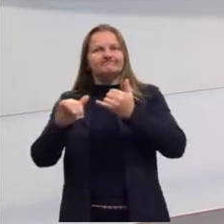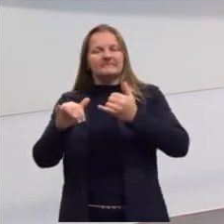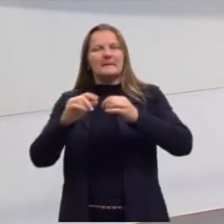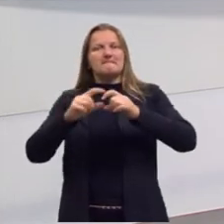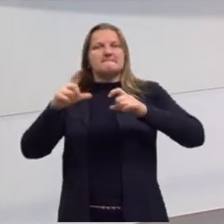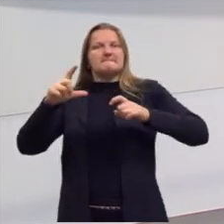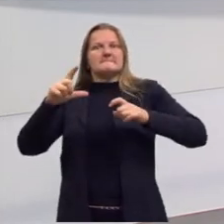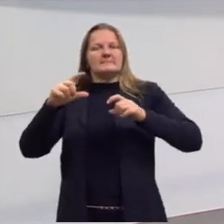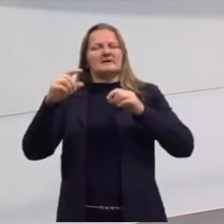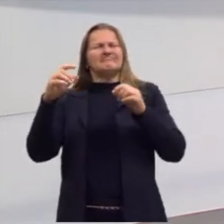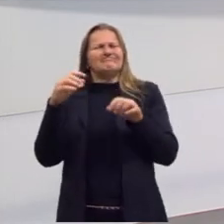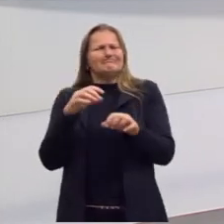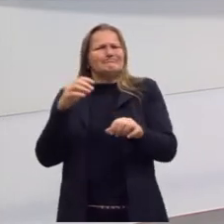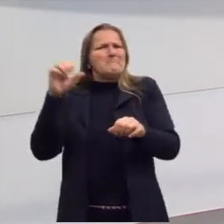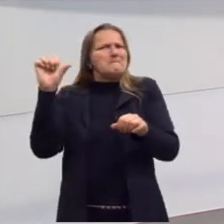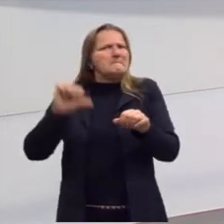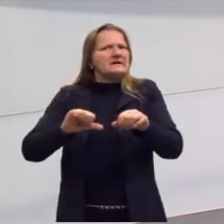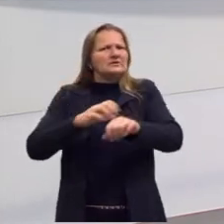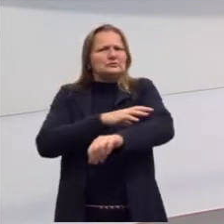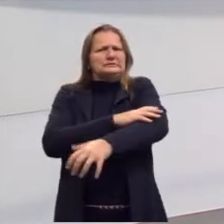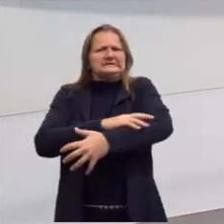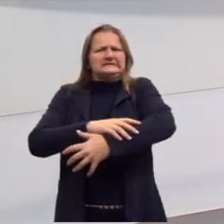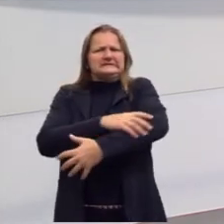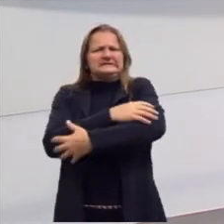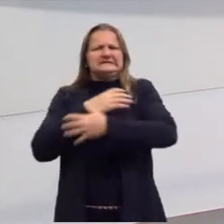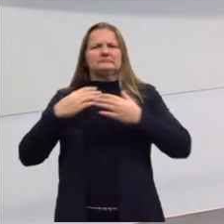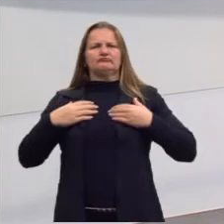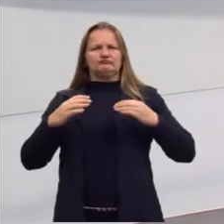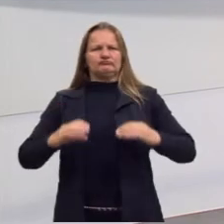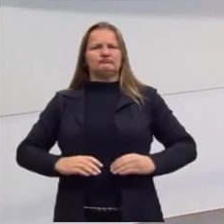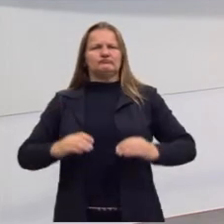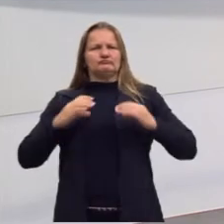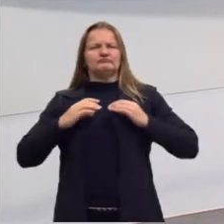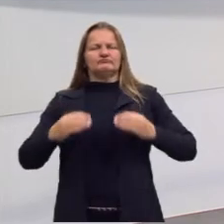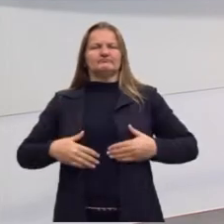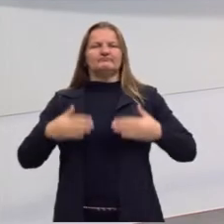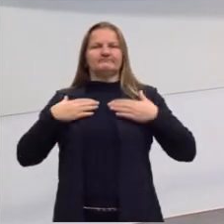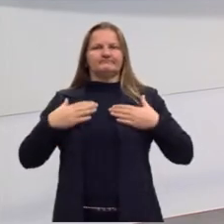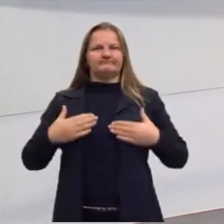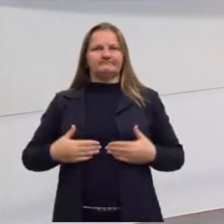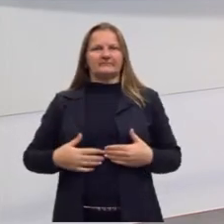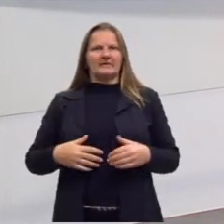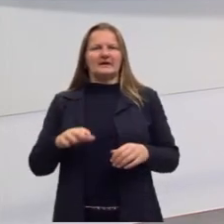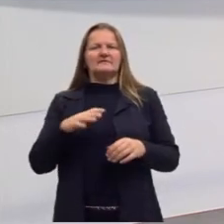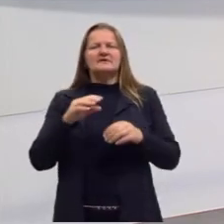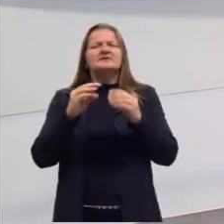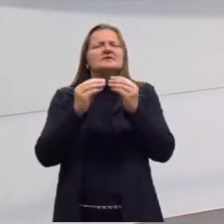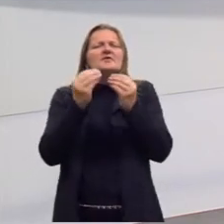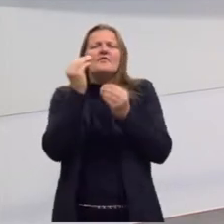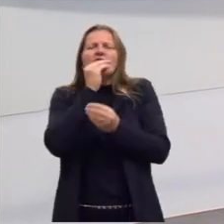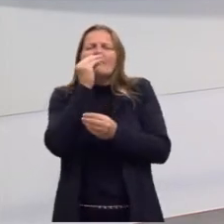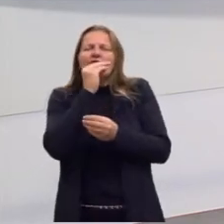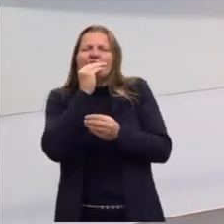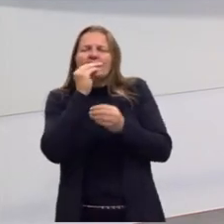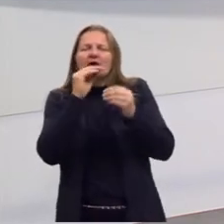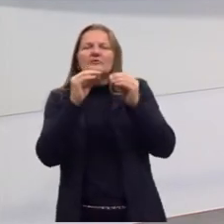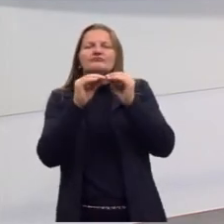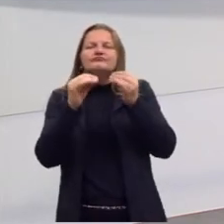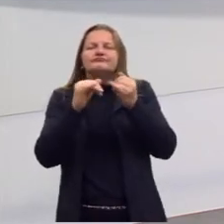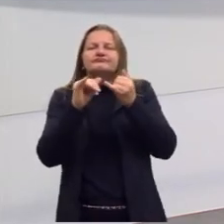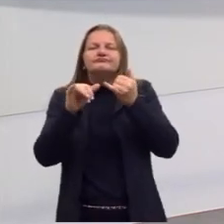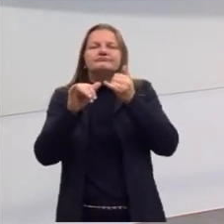mas pode ser né o prejuízo então no nosso corpo Às vezes a gente vai é sentir uma corrente que não vai